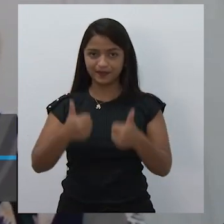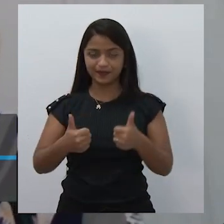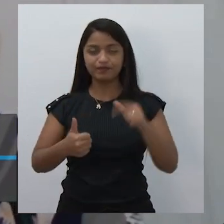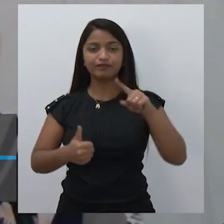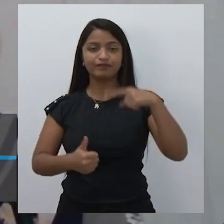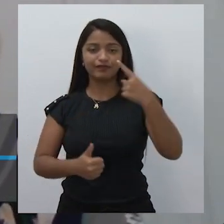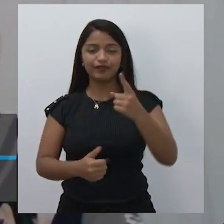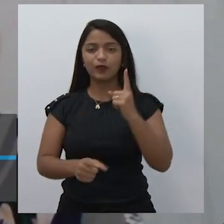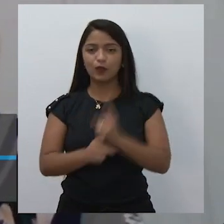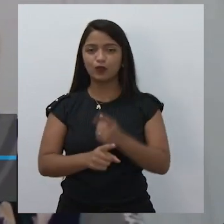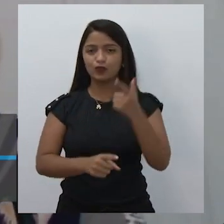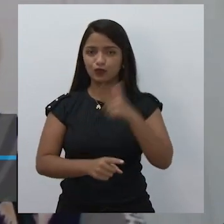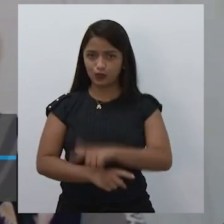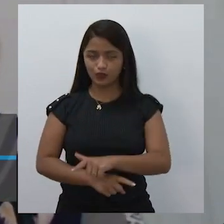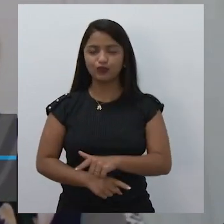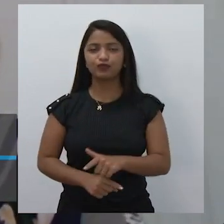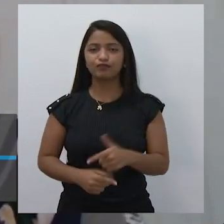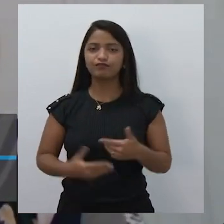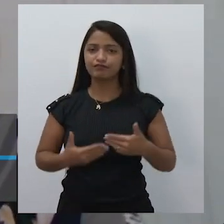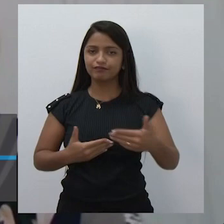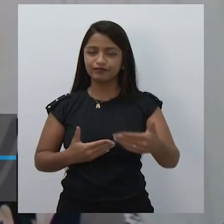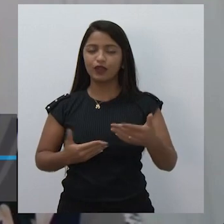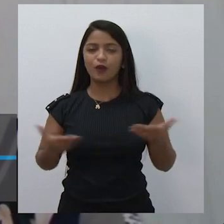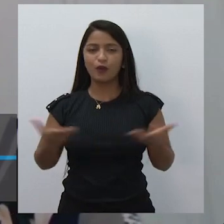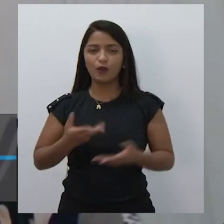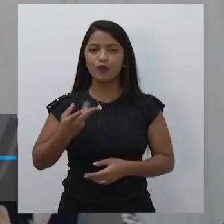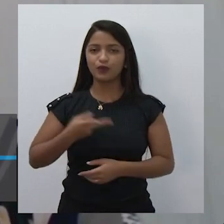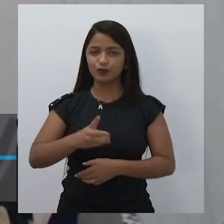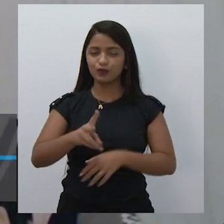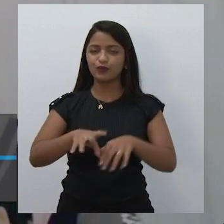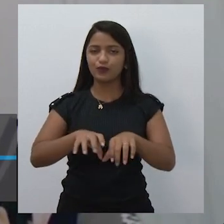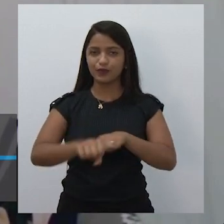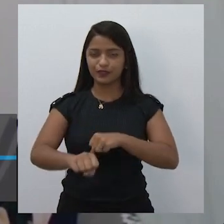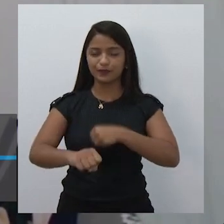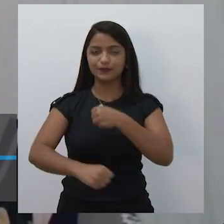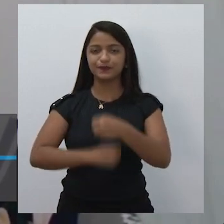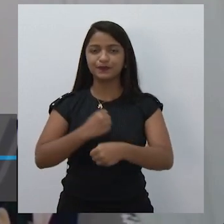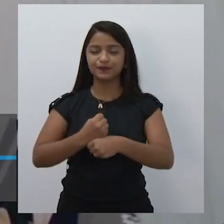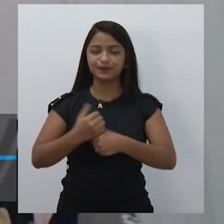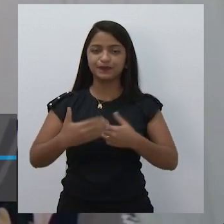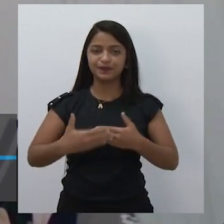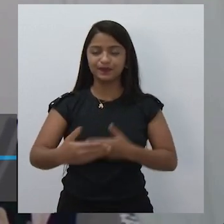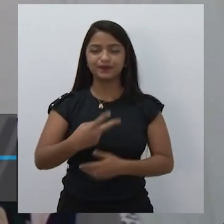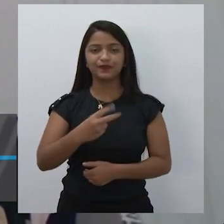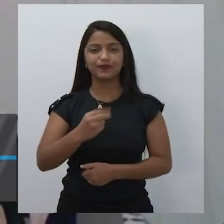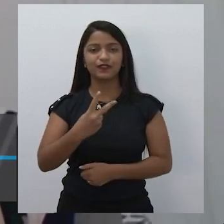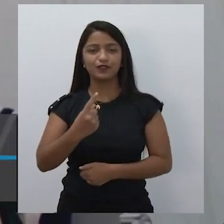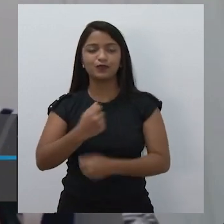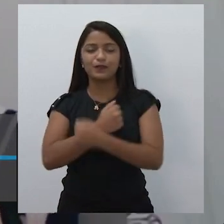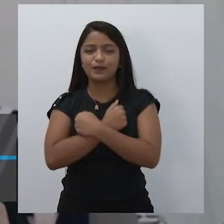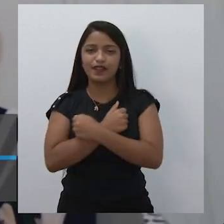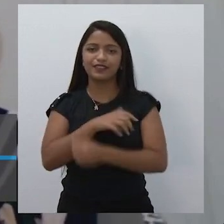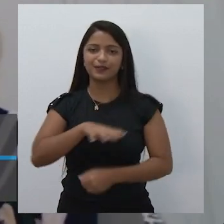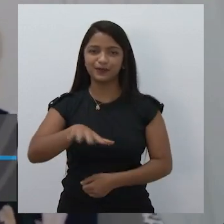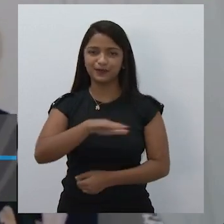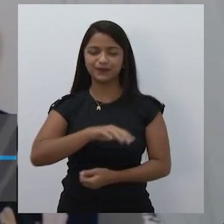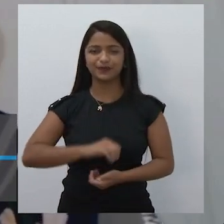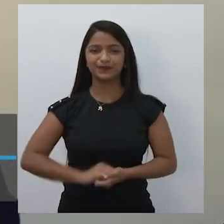uma próxima, continuaremos aí com as nossas formações ao longo de 2021. Um abraço a todos.